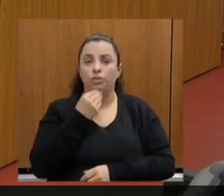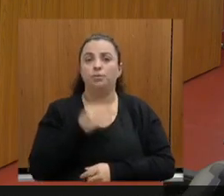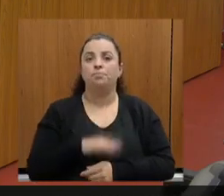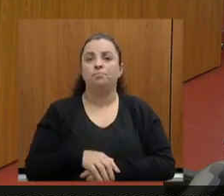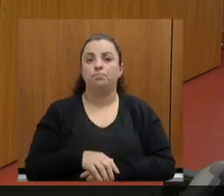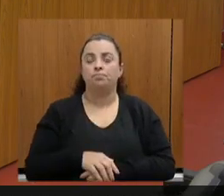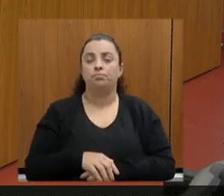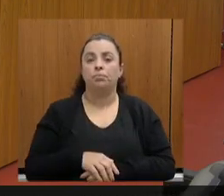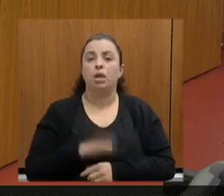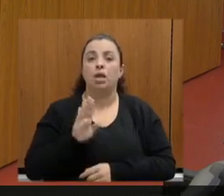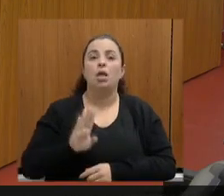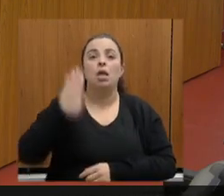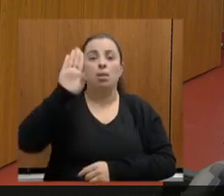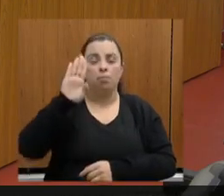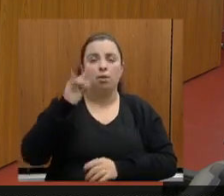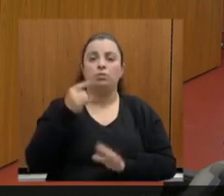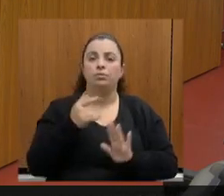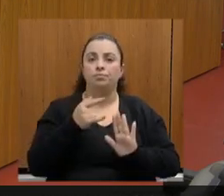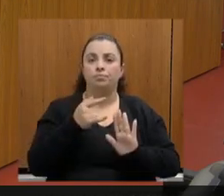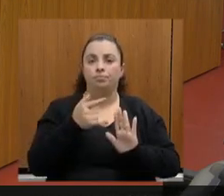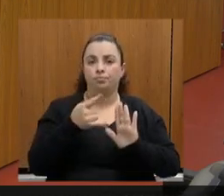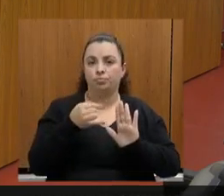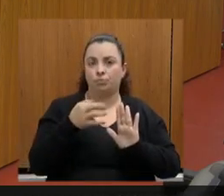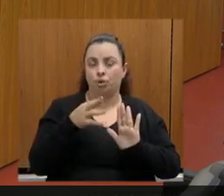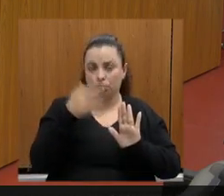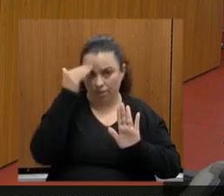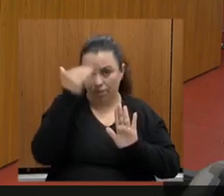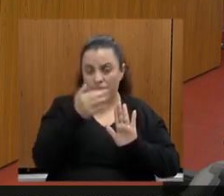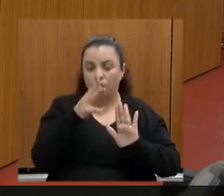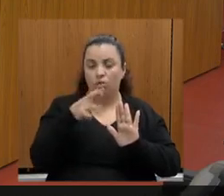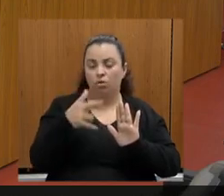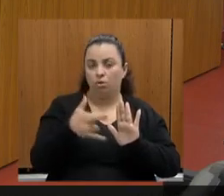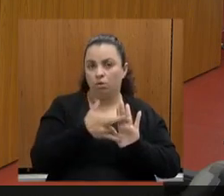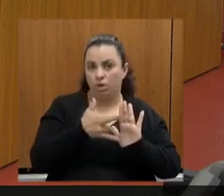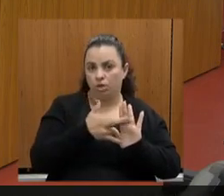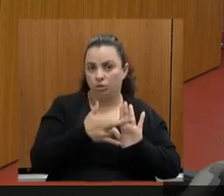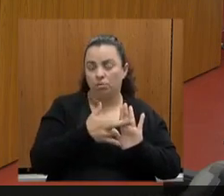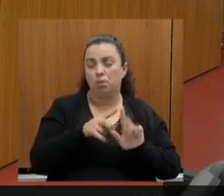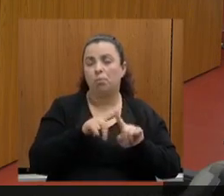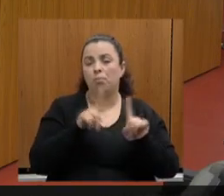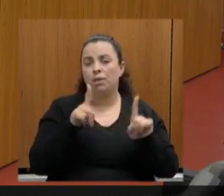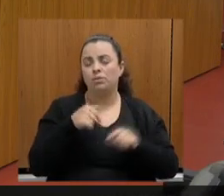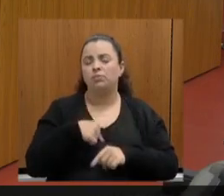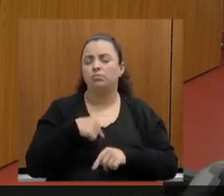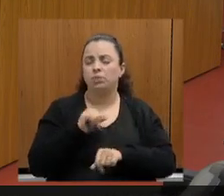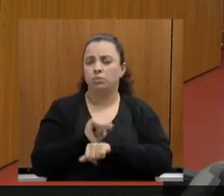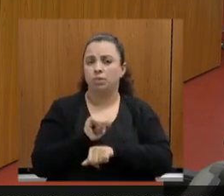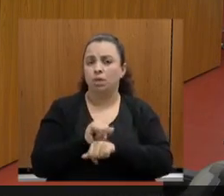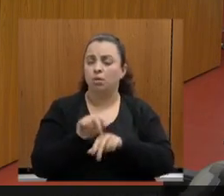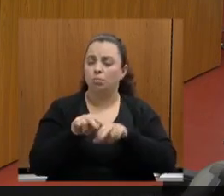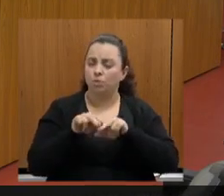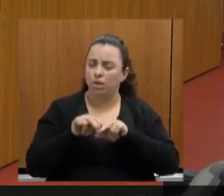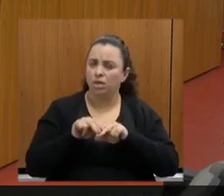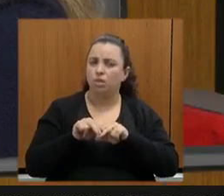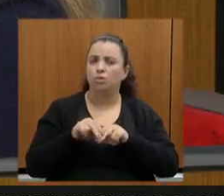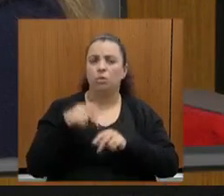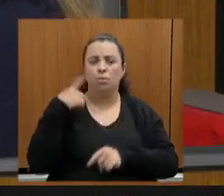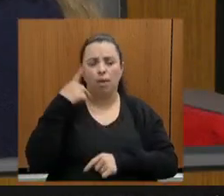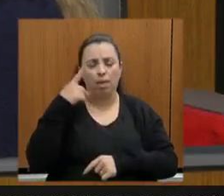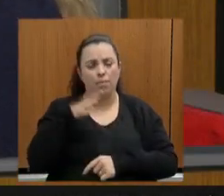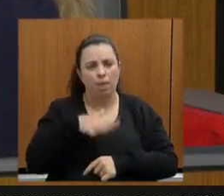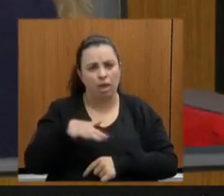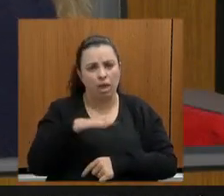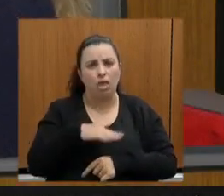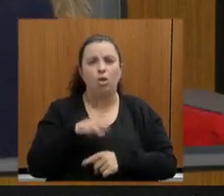o uso da palavra e os momentos mas eu aguardei Por que o pagamento é o lugar da pluralidade de posições